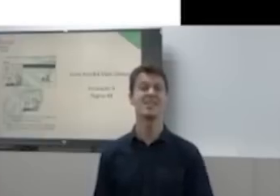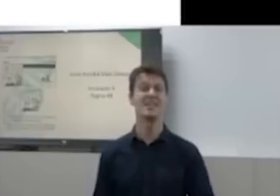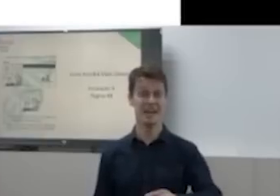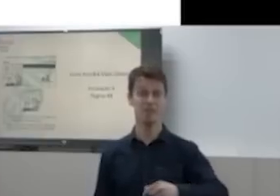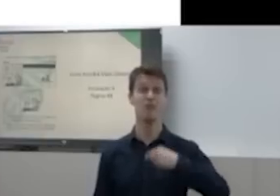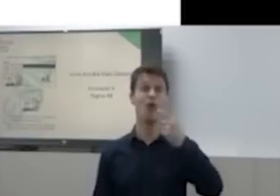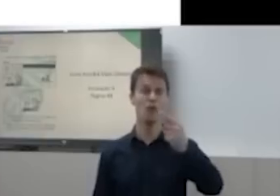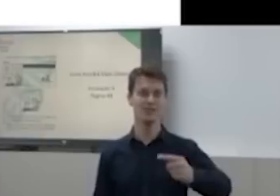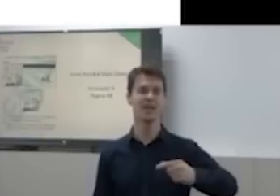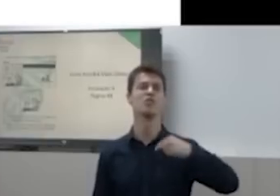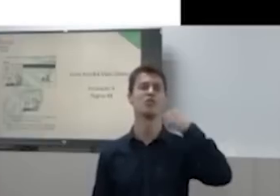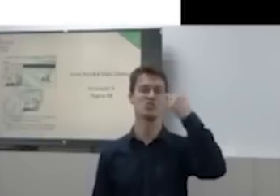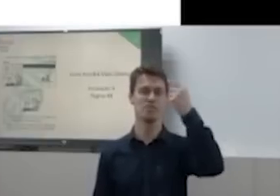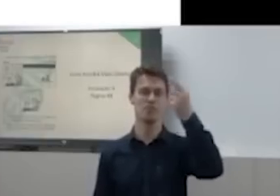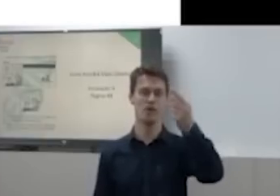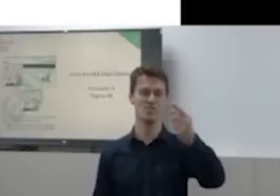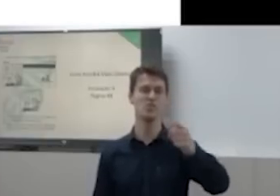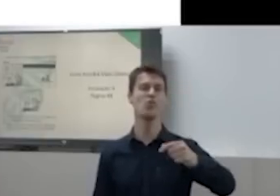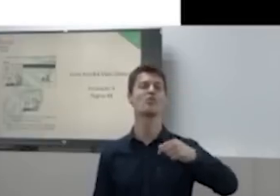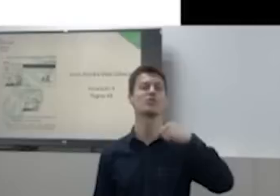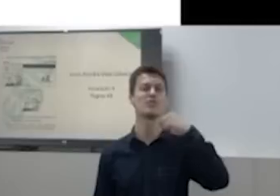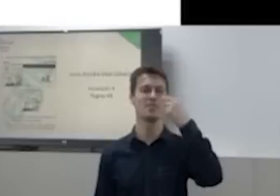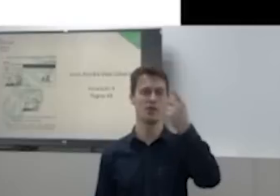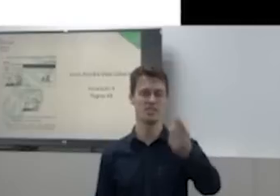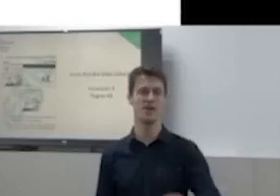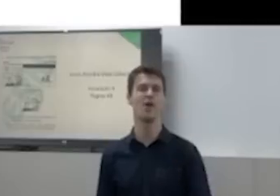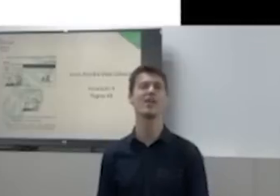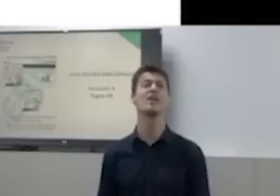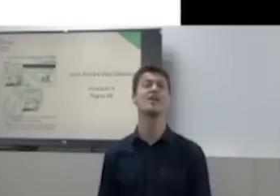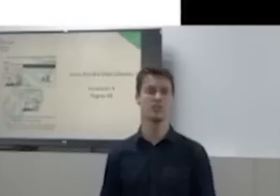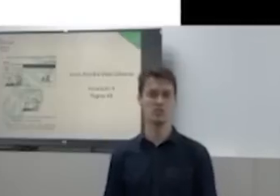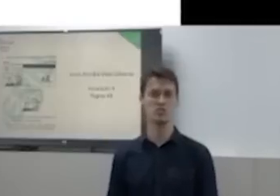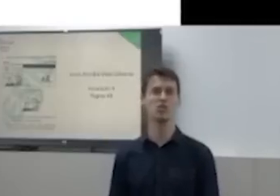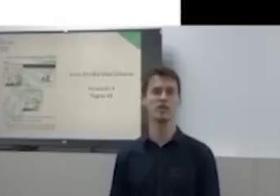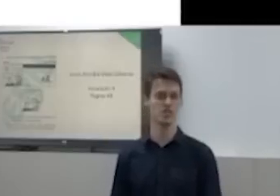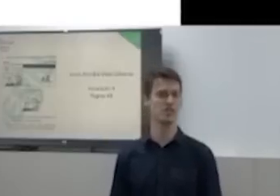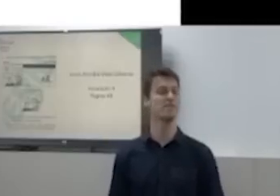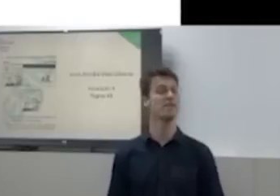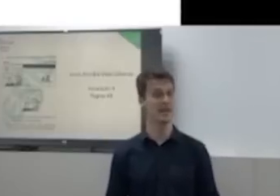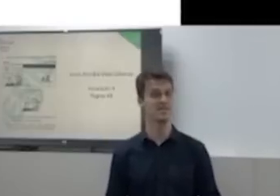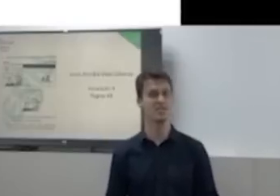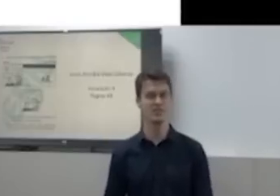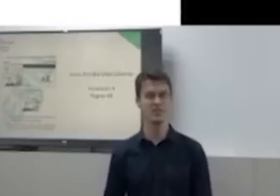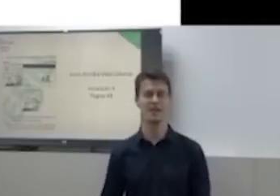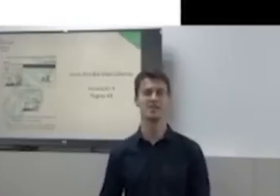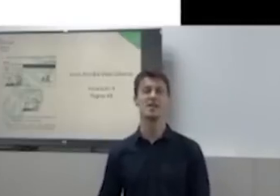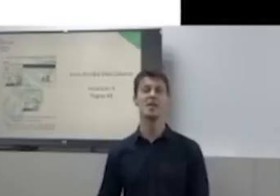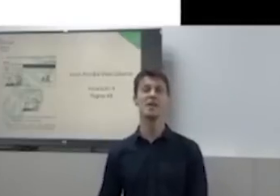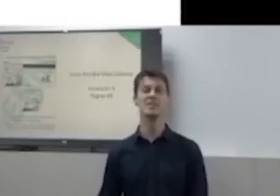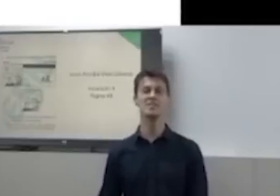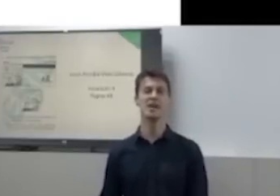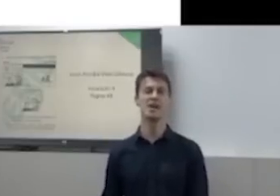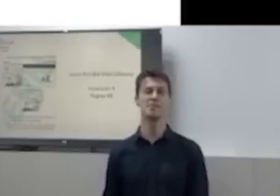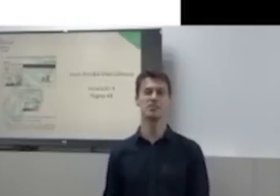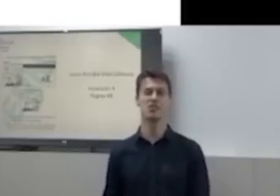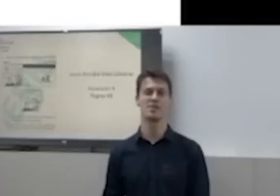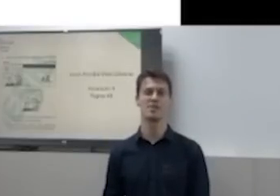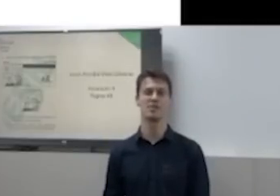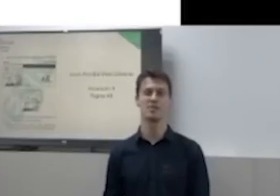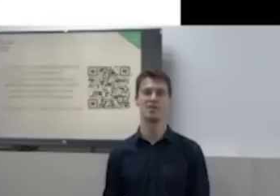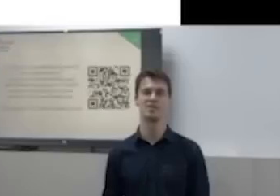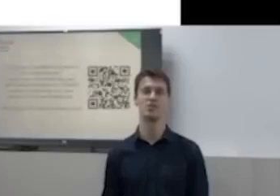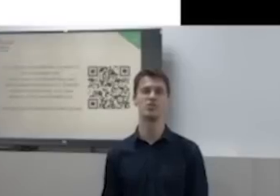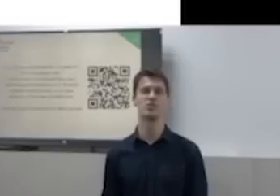duas questões. E na volta, no nosso próximo encontro, nossa próxima aula, nós vamos corrigir essa atividade. E para